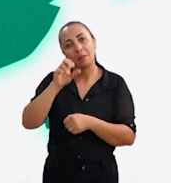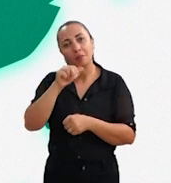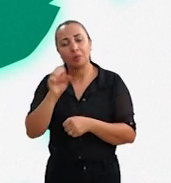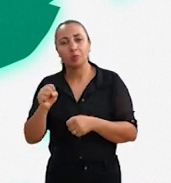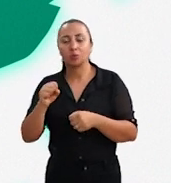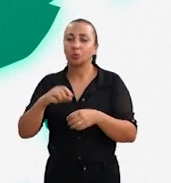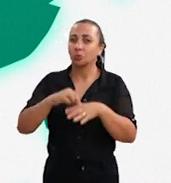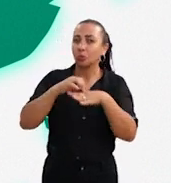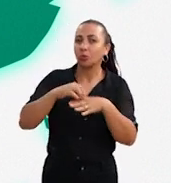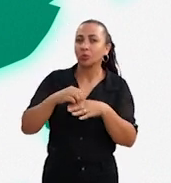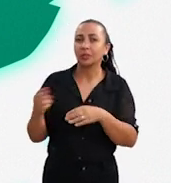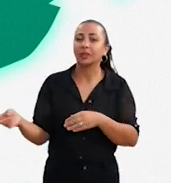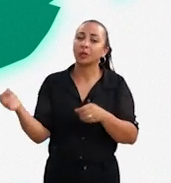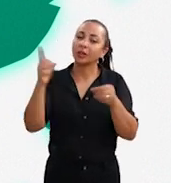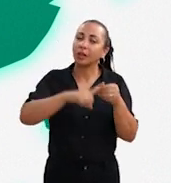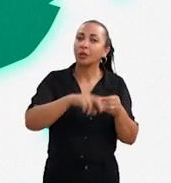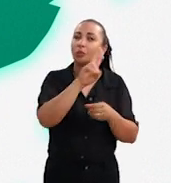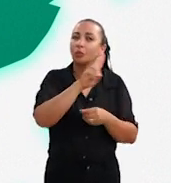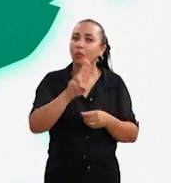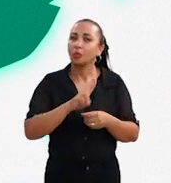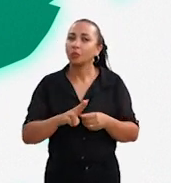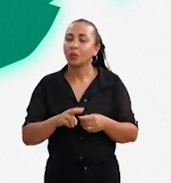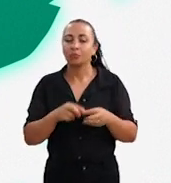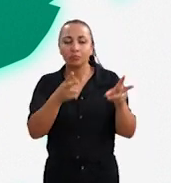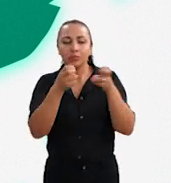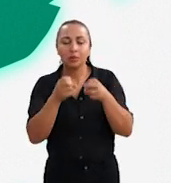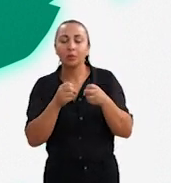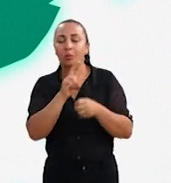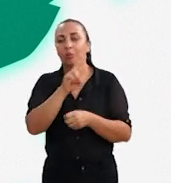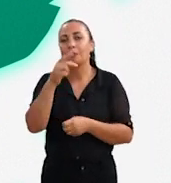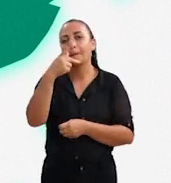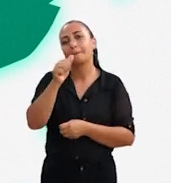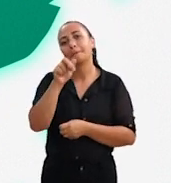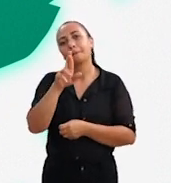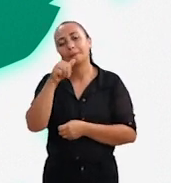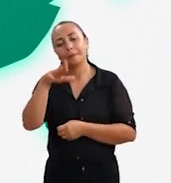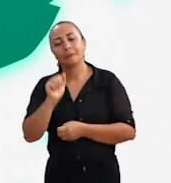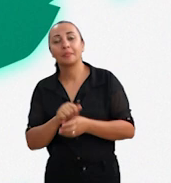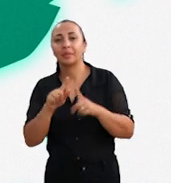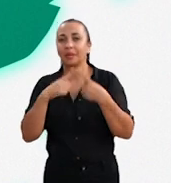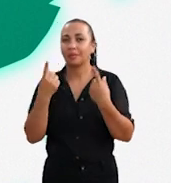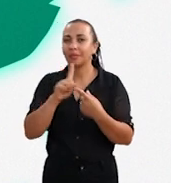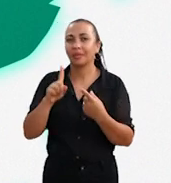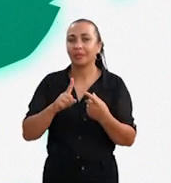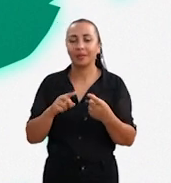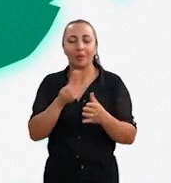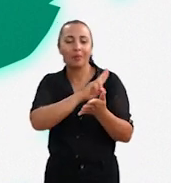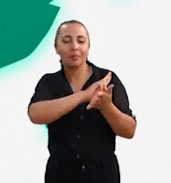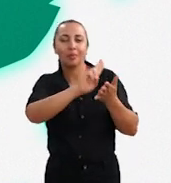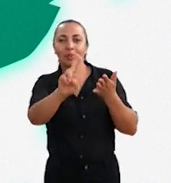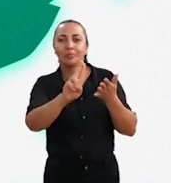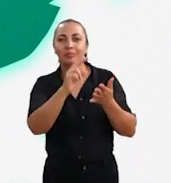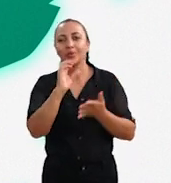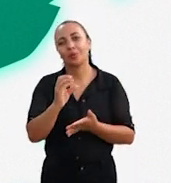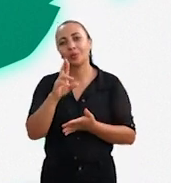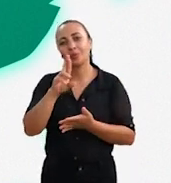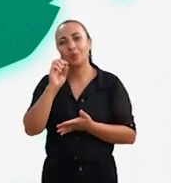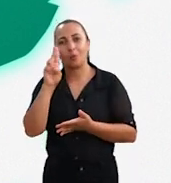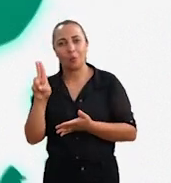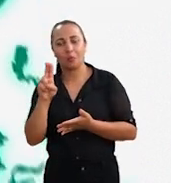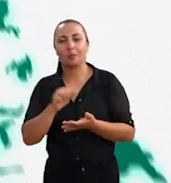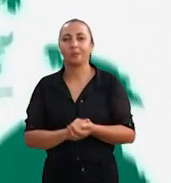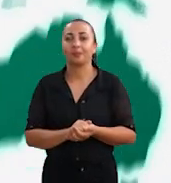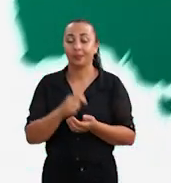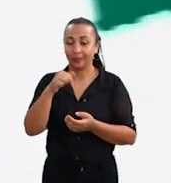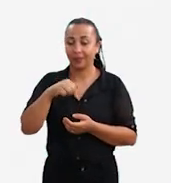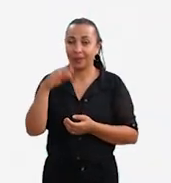o seu nome regional identificado como presunto de Parma. Só que não botam a nomenclatura cru para isso.